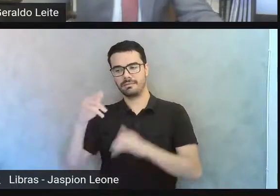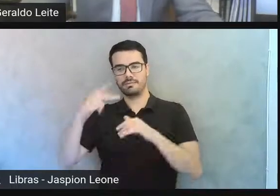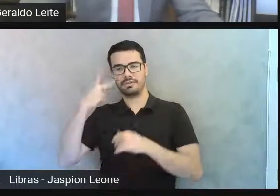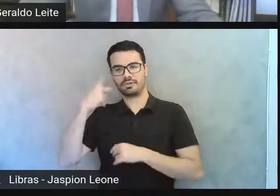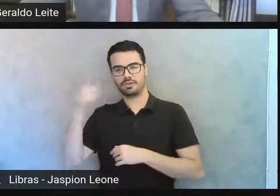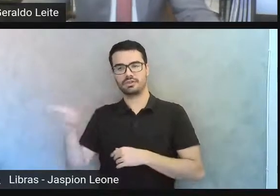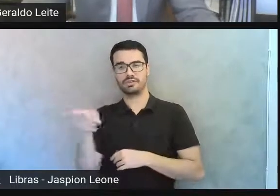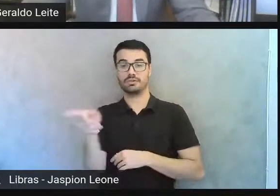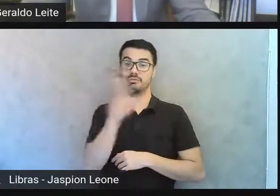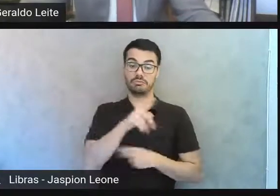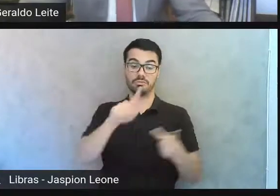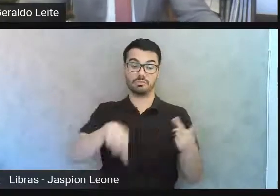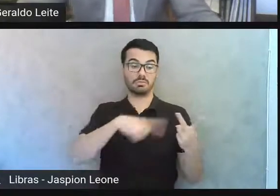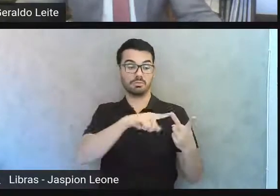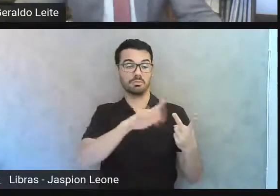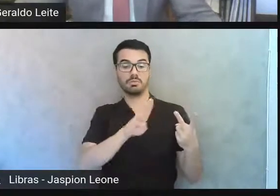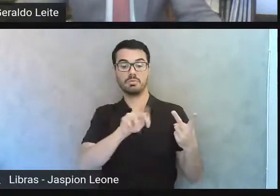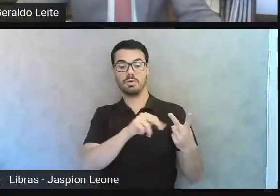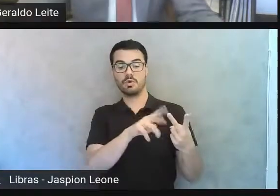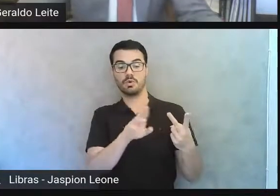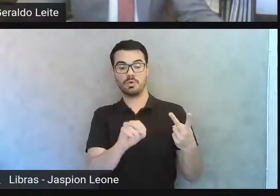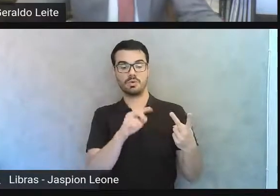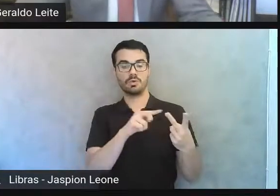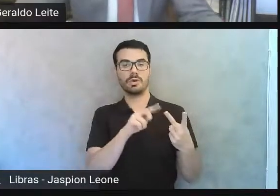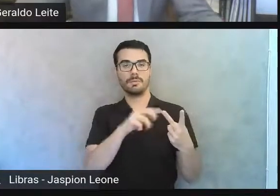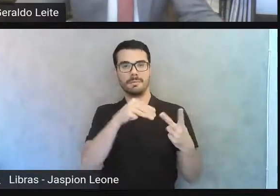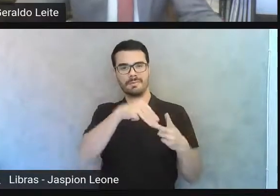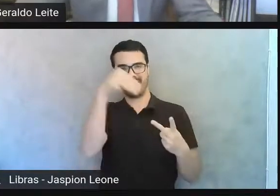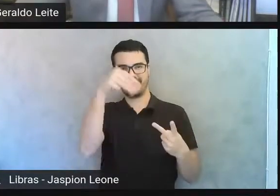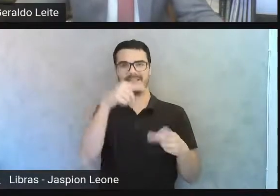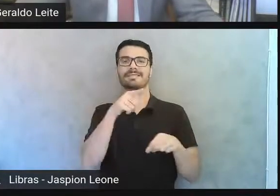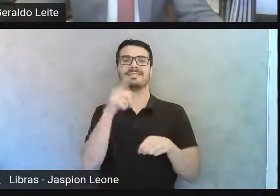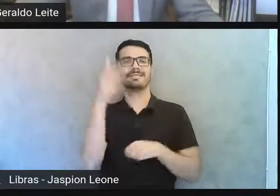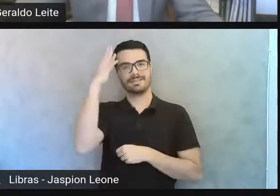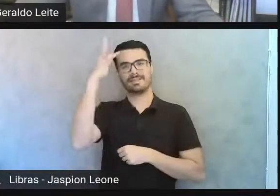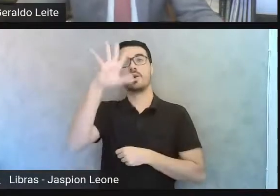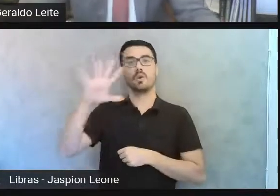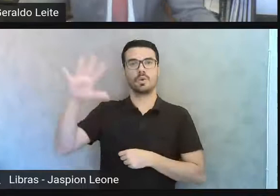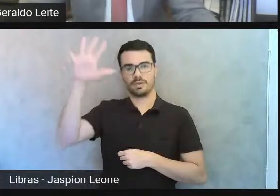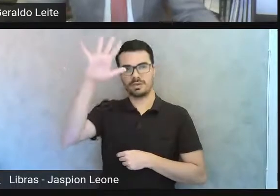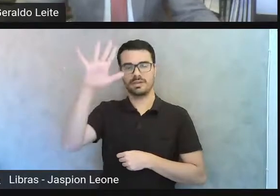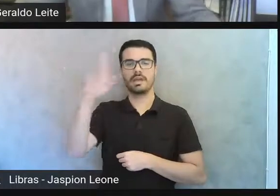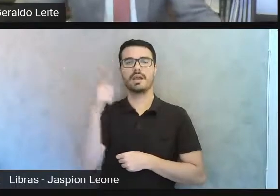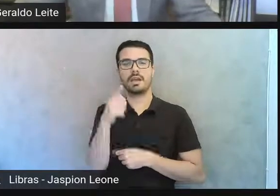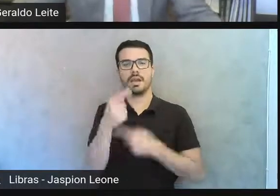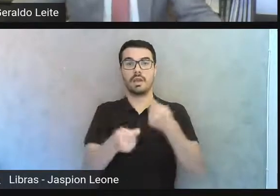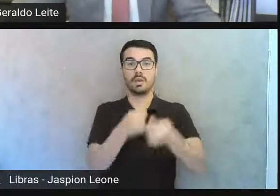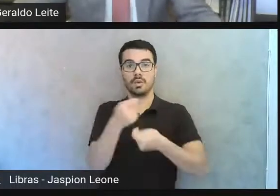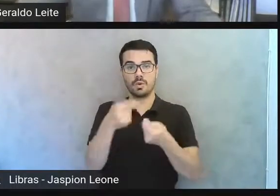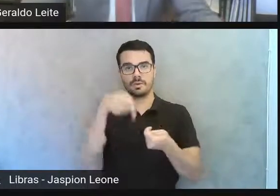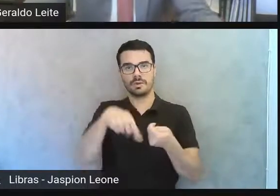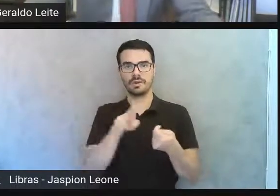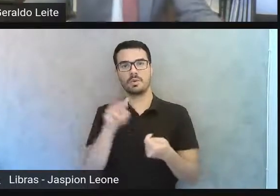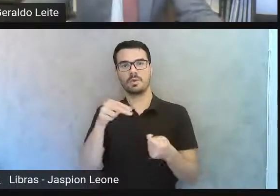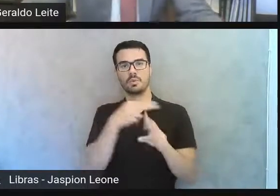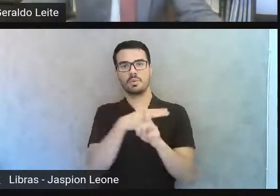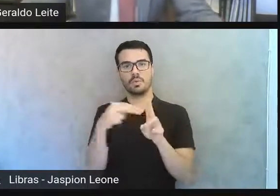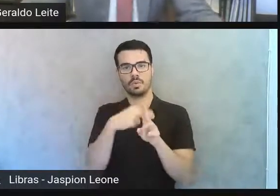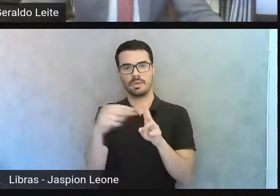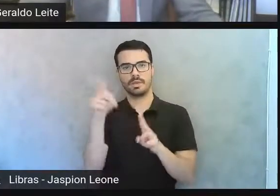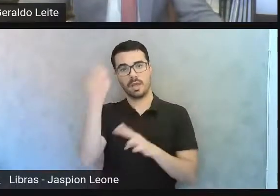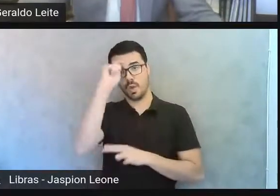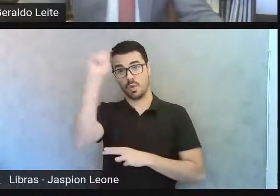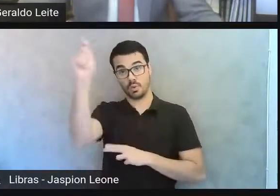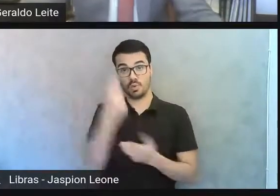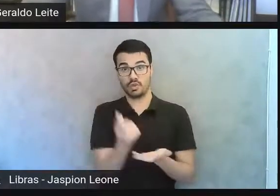Universidade Federal de Minas Gerais, é mestre em Teoria Econômica pela Universidade Nacional de Brasília, é autor do livro